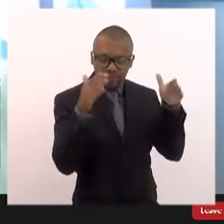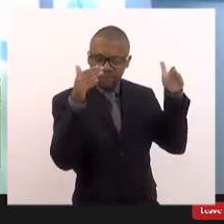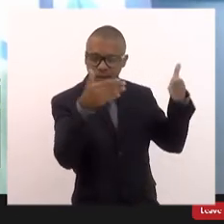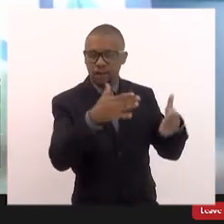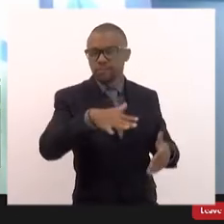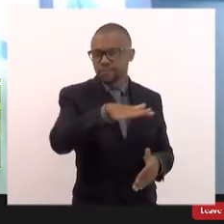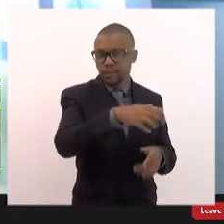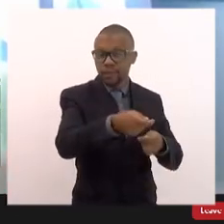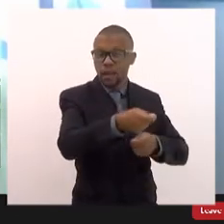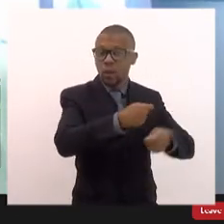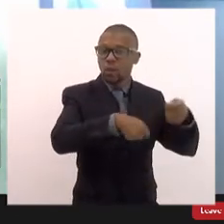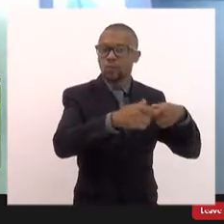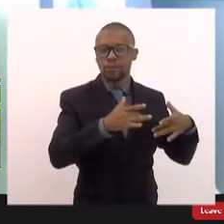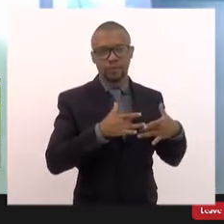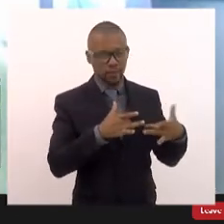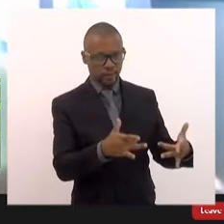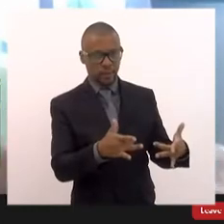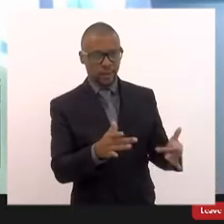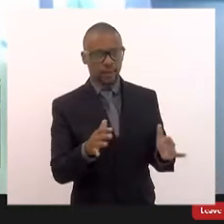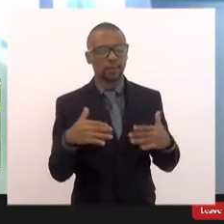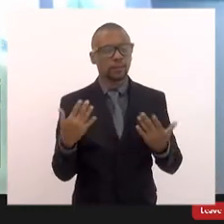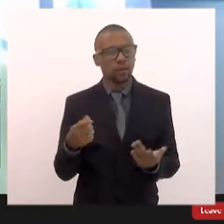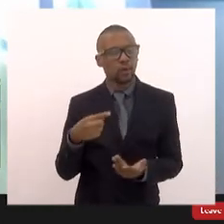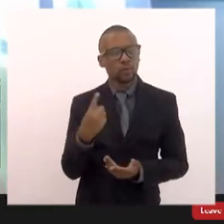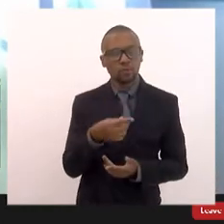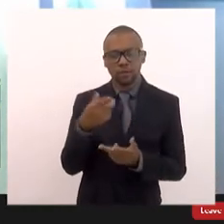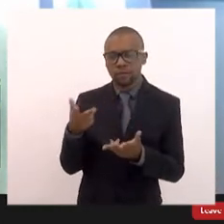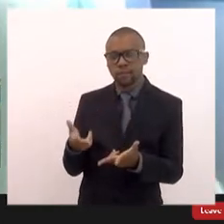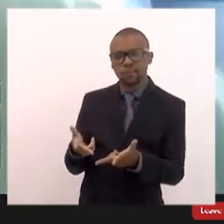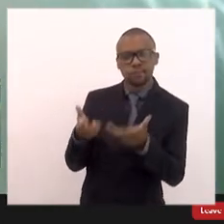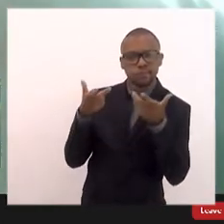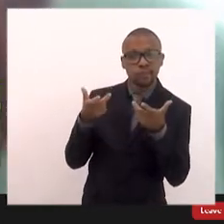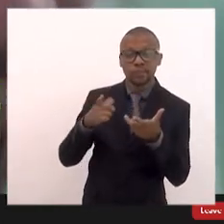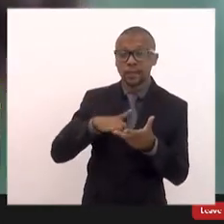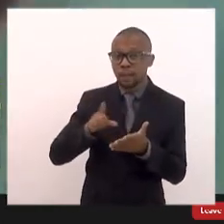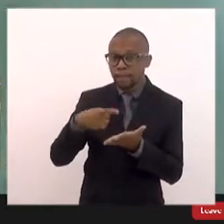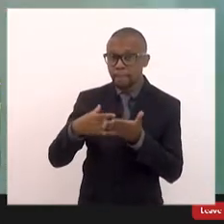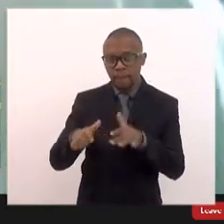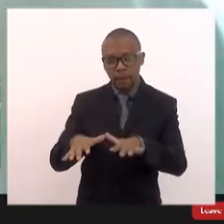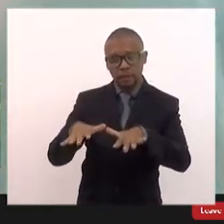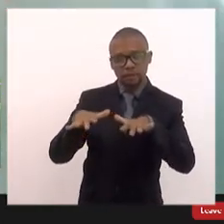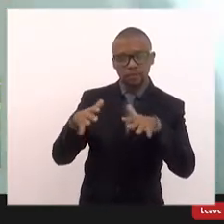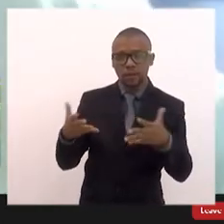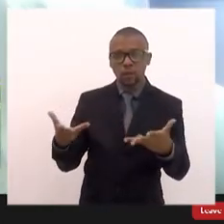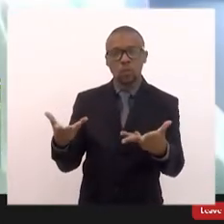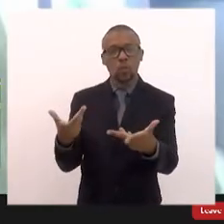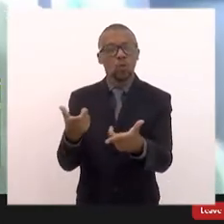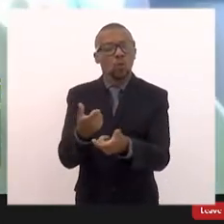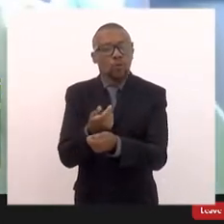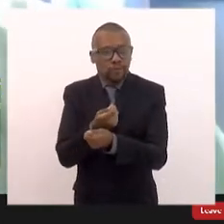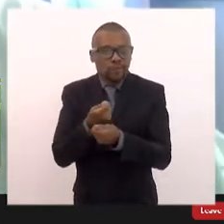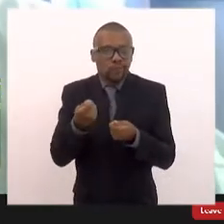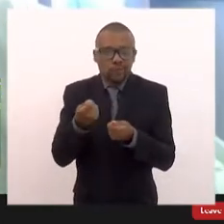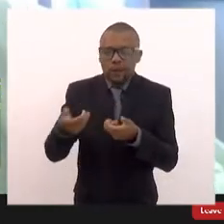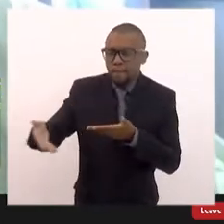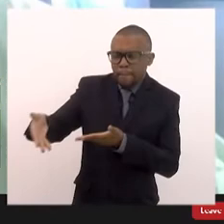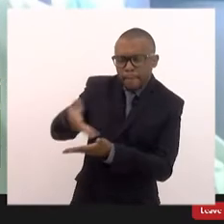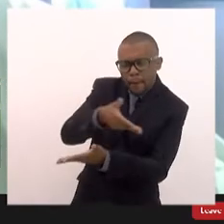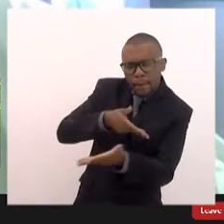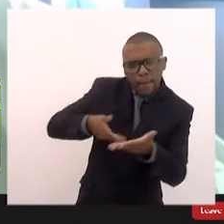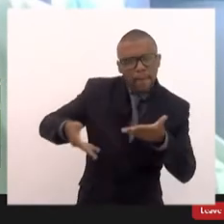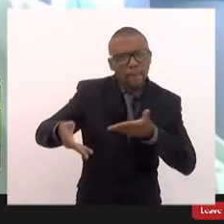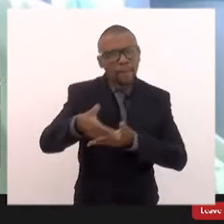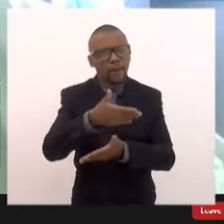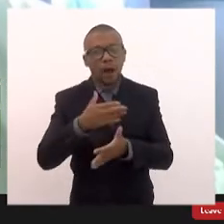Então, dessa forma, nós vamos ter uma audiência mais rica, né? Interativa,